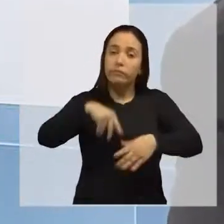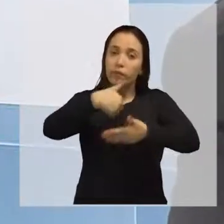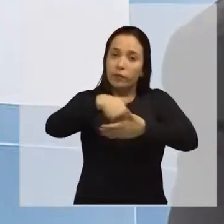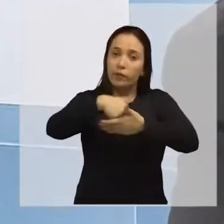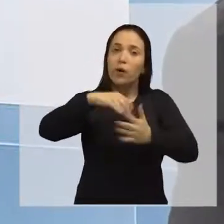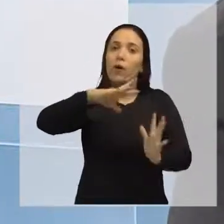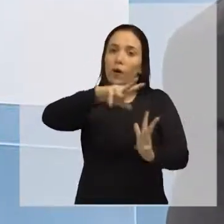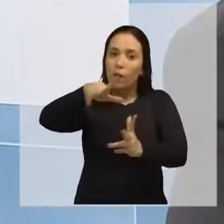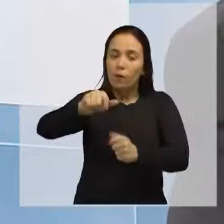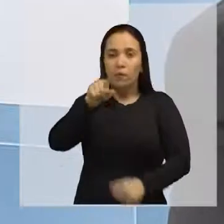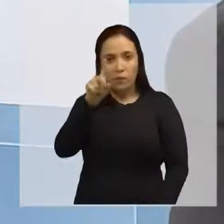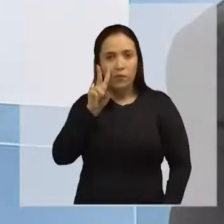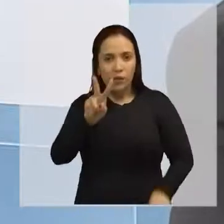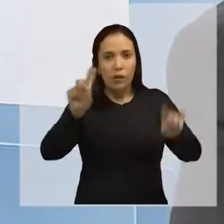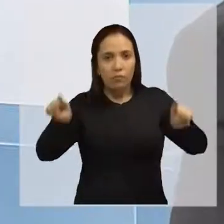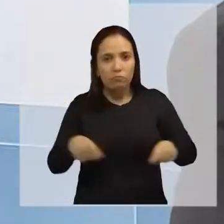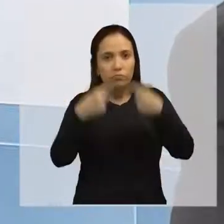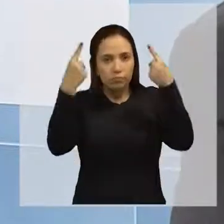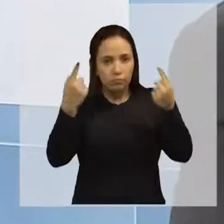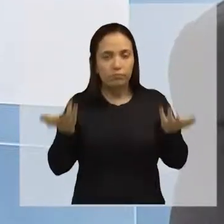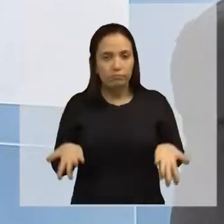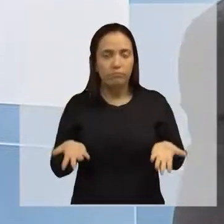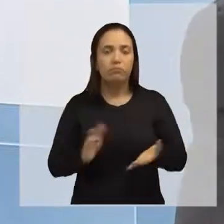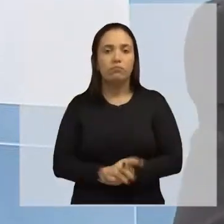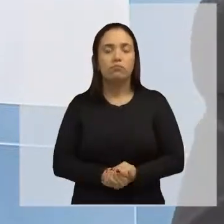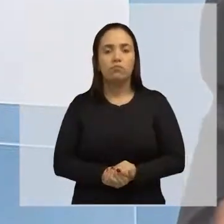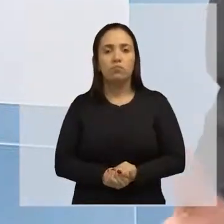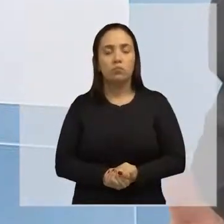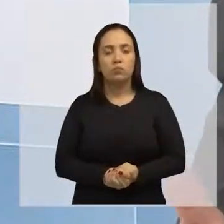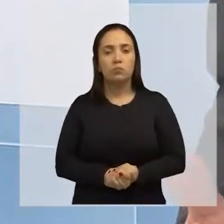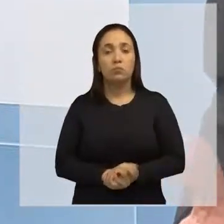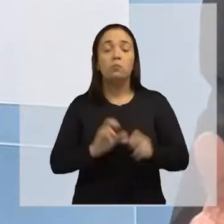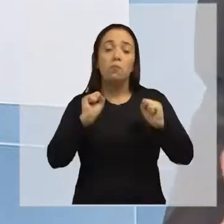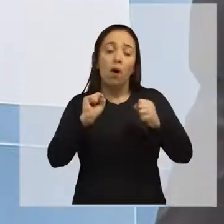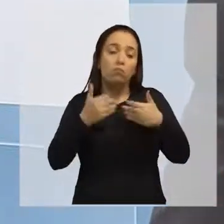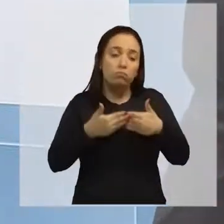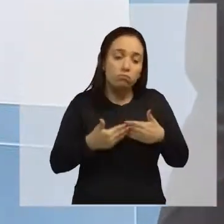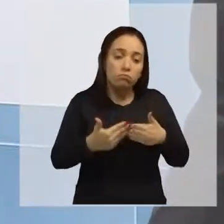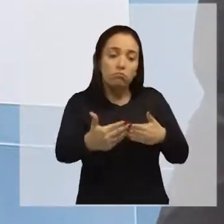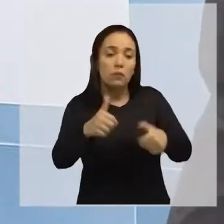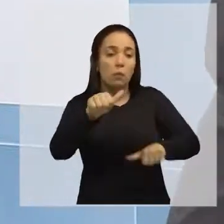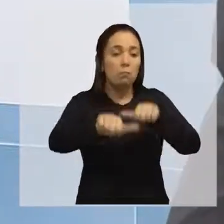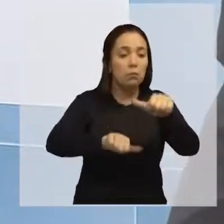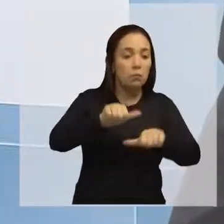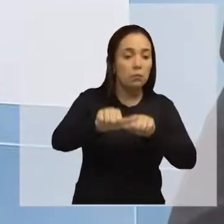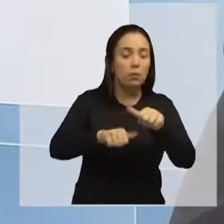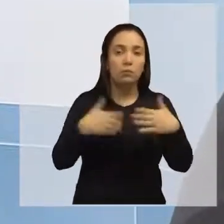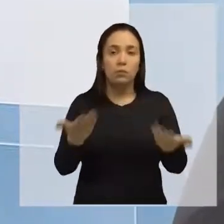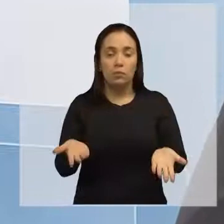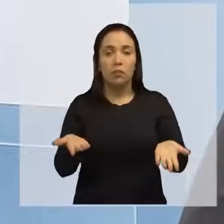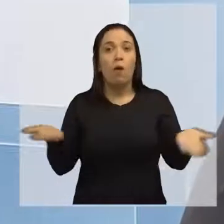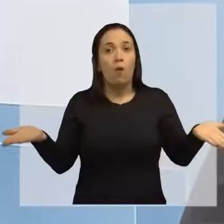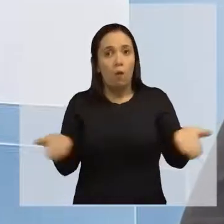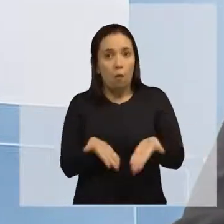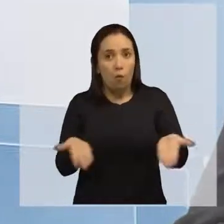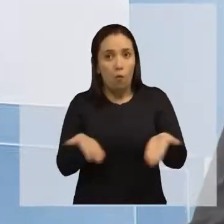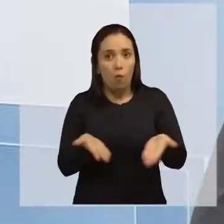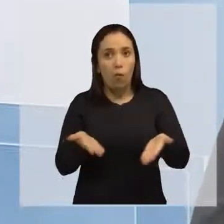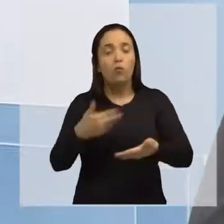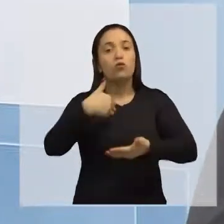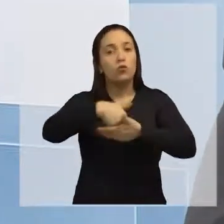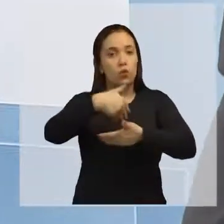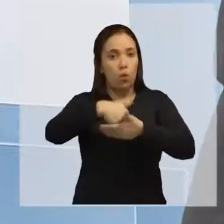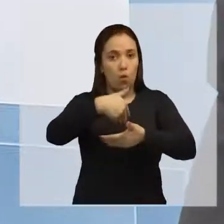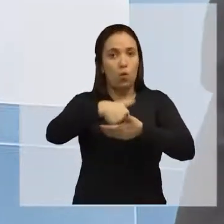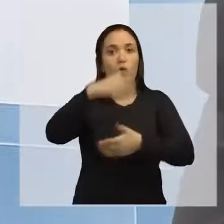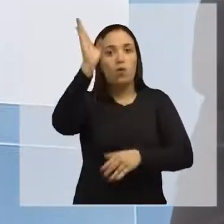período que nós estamos vivendo agora, durante a Copa do Mundo. Eu não sei se vai mudar, né? Hoje é o jogo do Brasil. Eu não sei se a partir de